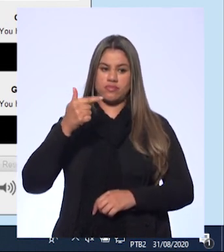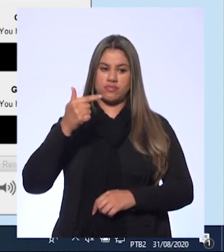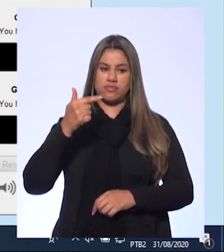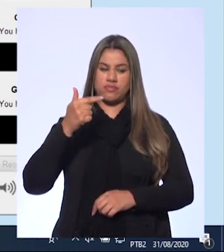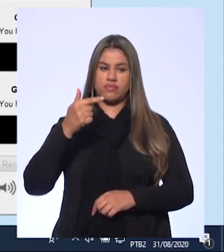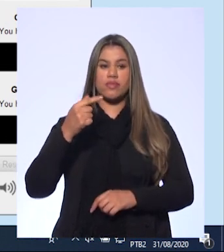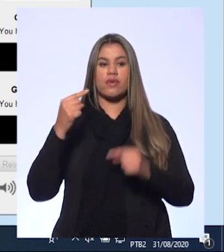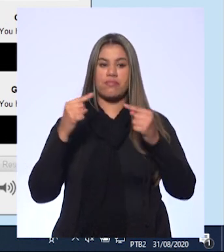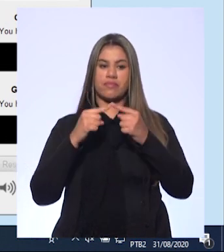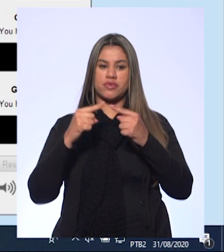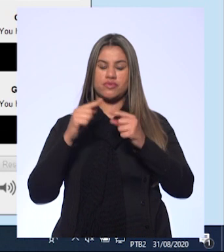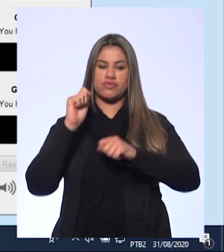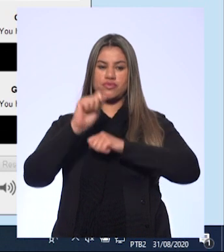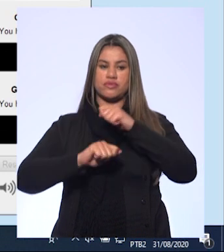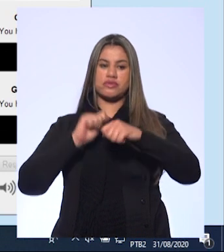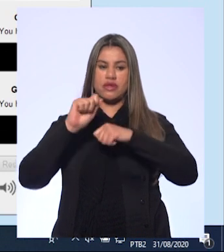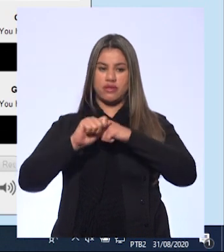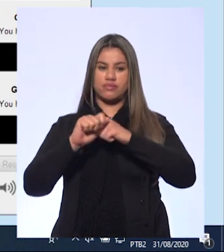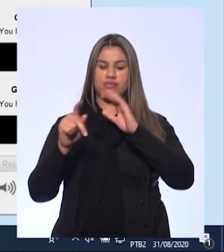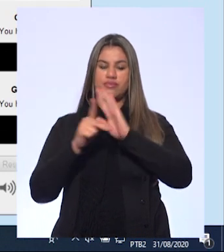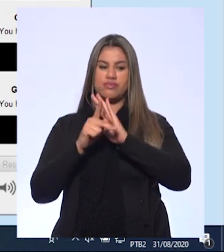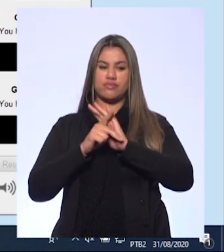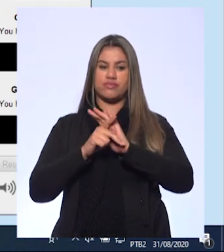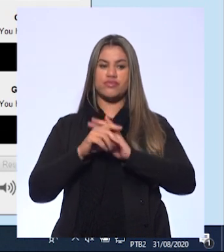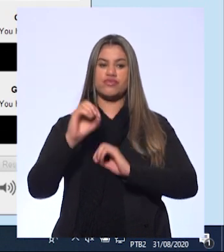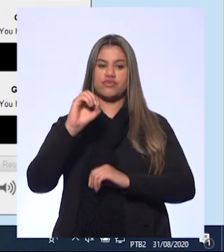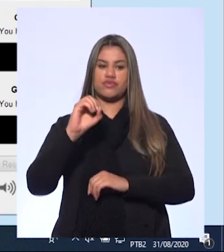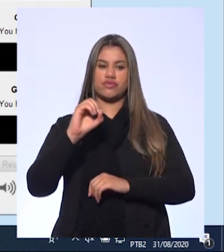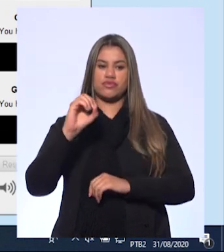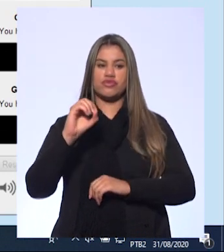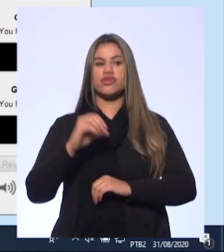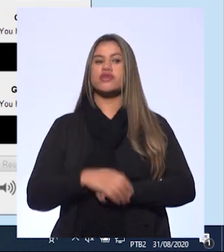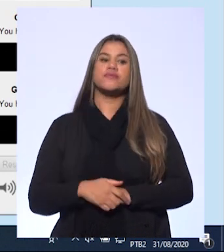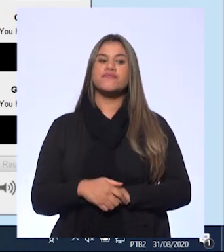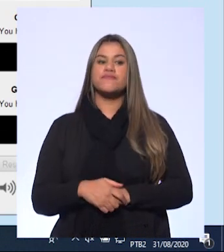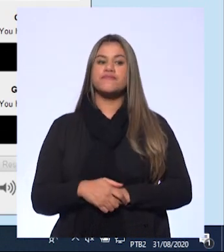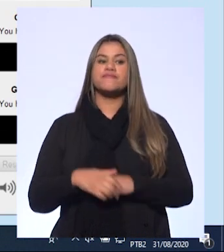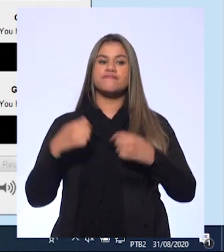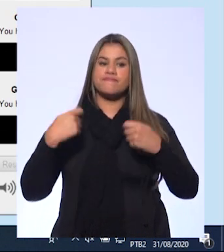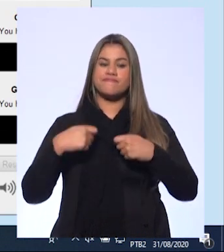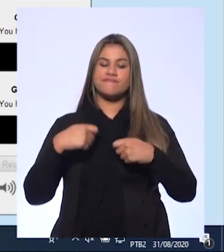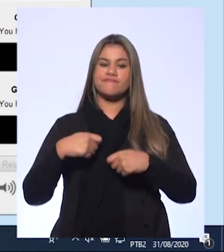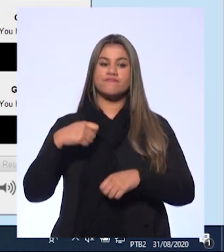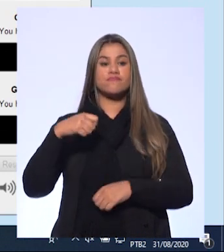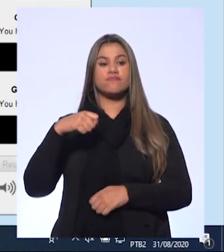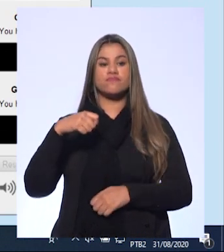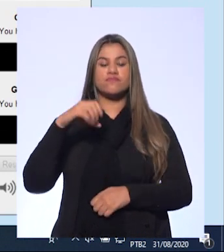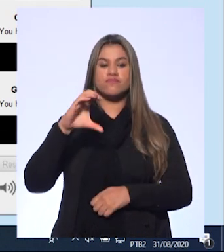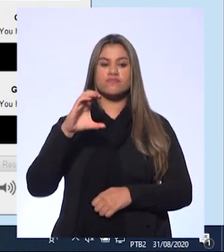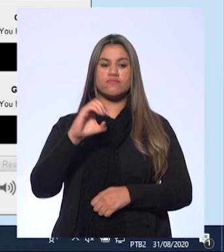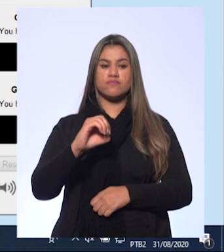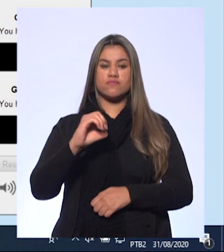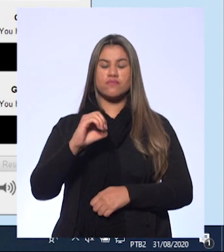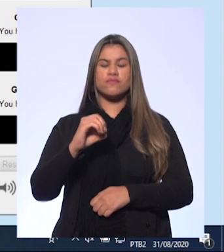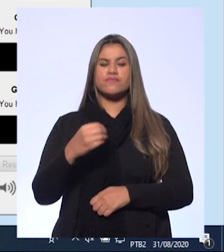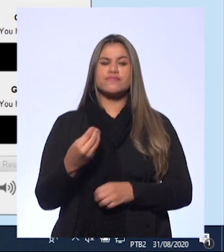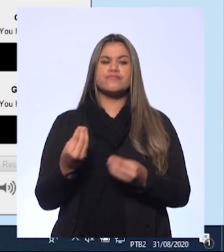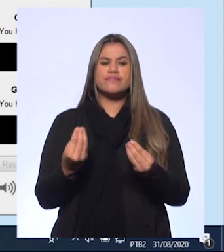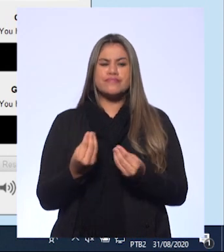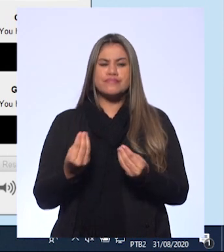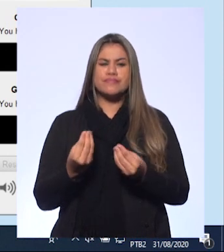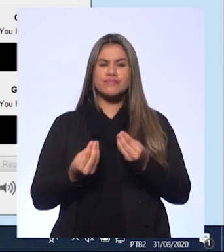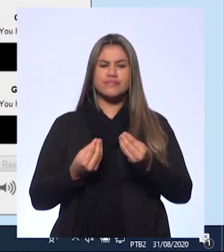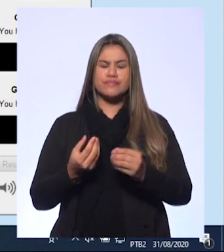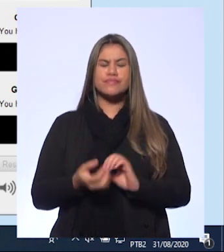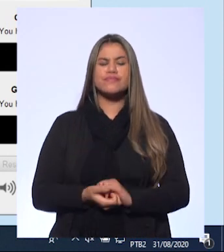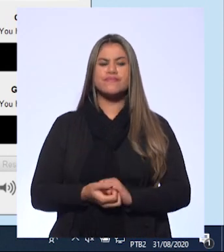átomos de oxigênio, e vai me dar o monóxido de carbono. Eu quero o monóxido de carbono. O que acontece aqui? Acontece